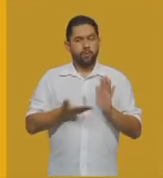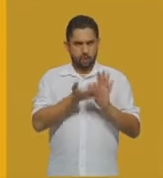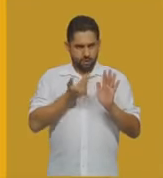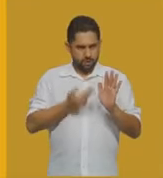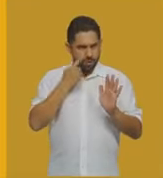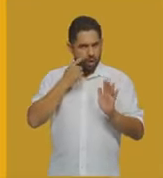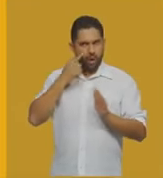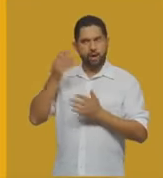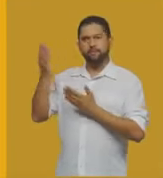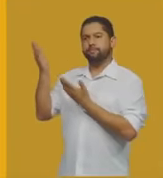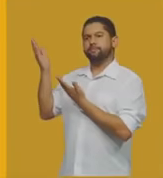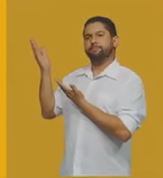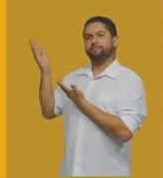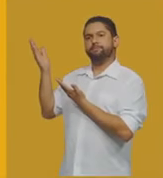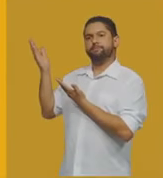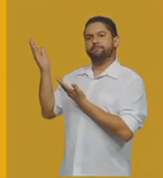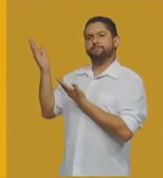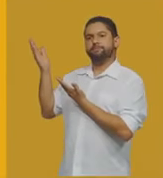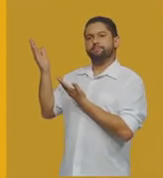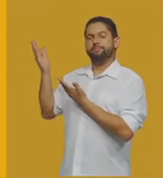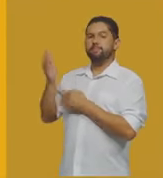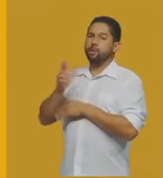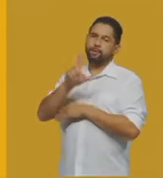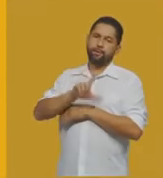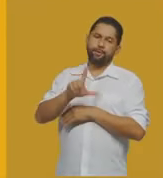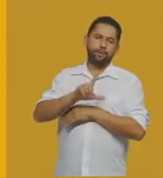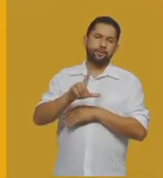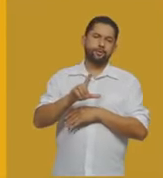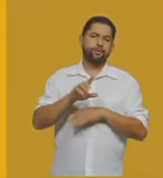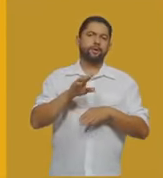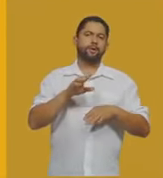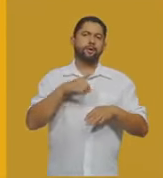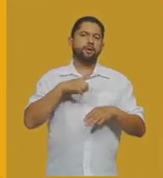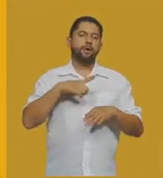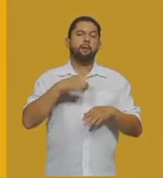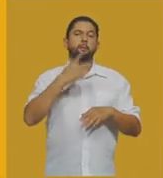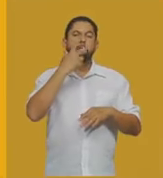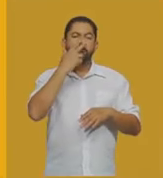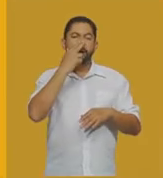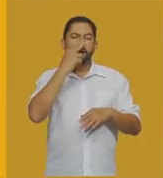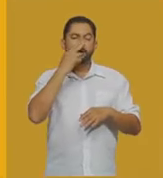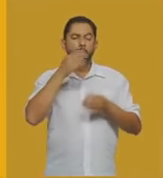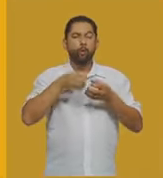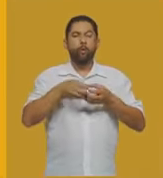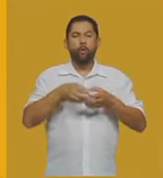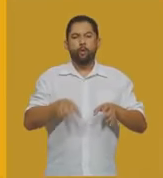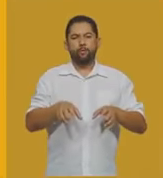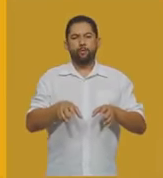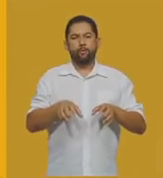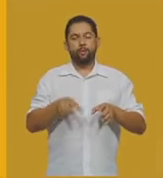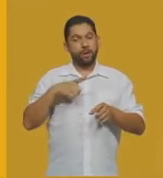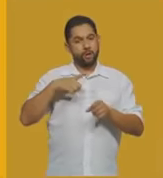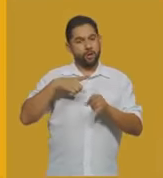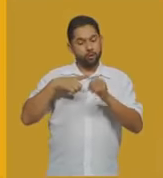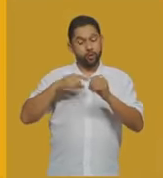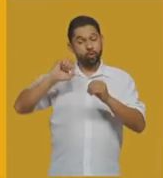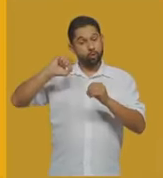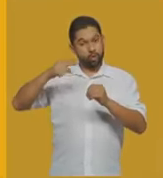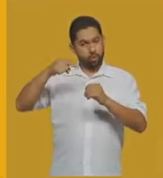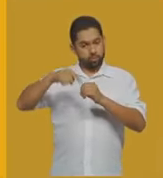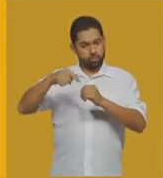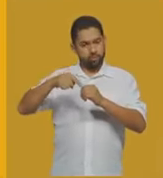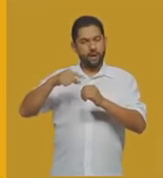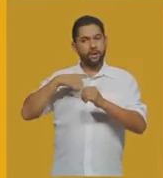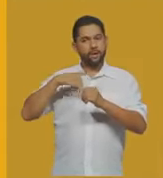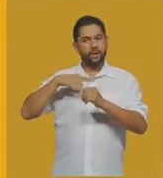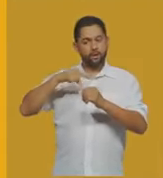que a órbita não é exatamente assim. A elipse é essa curva ovalada que eu estou mostrando aqui em vermelho. Só